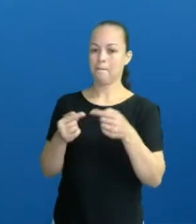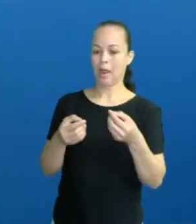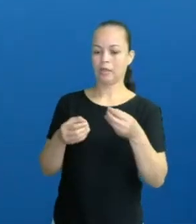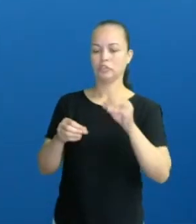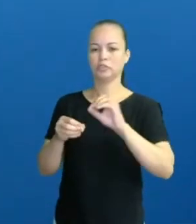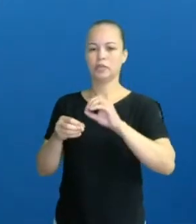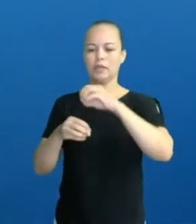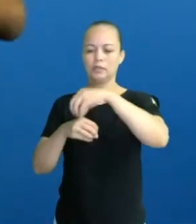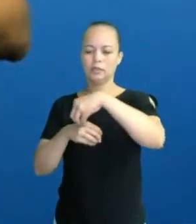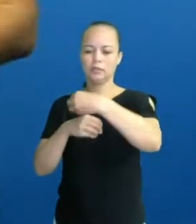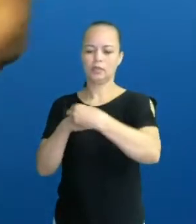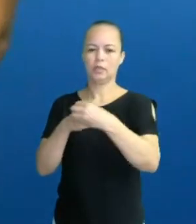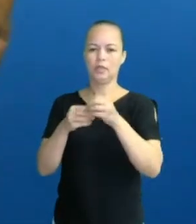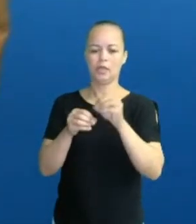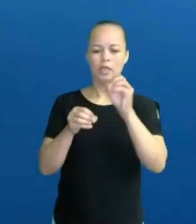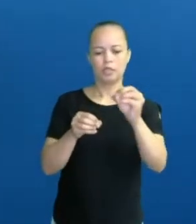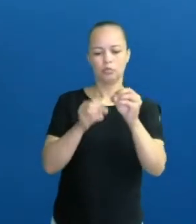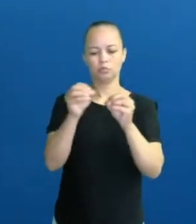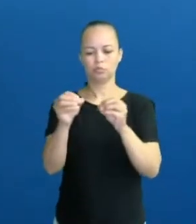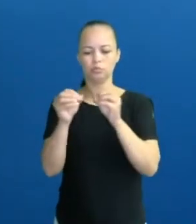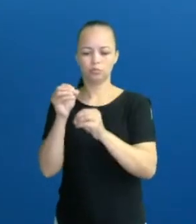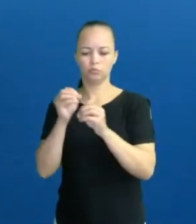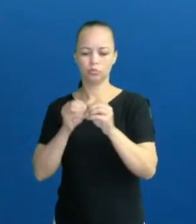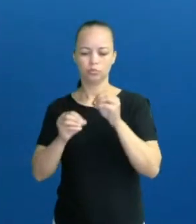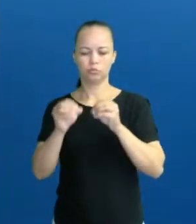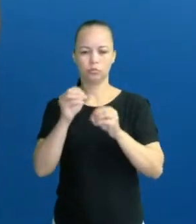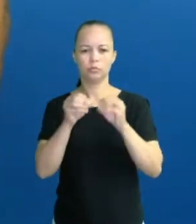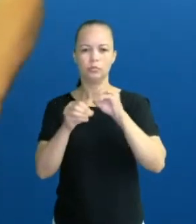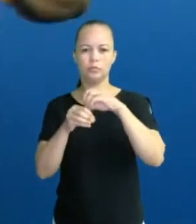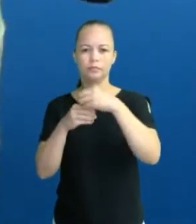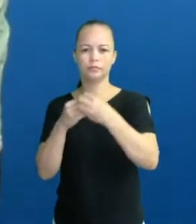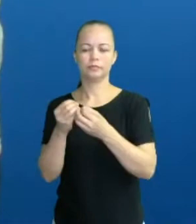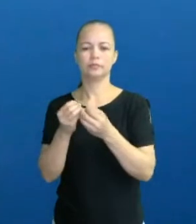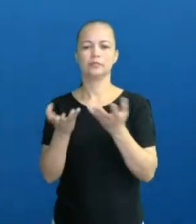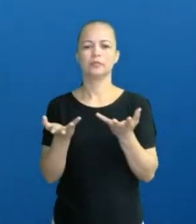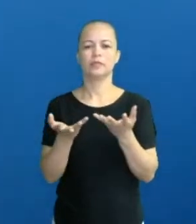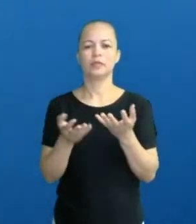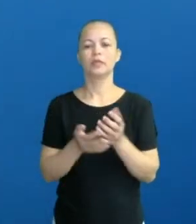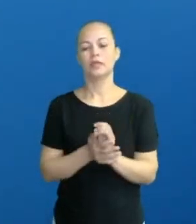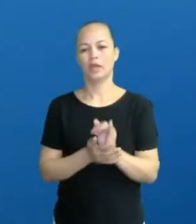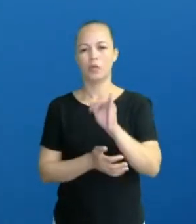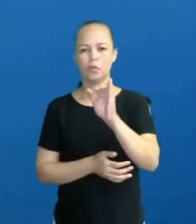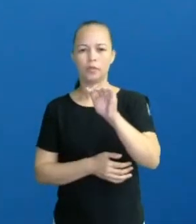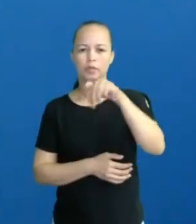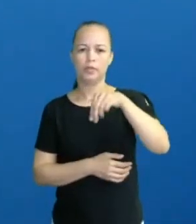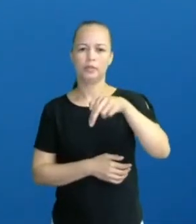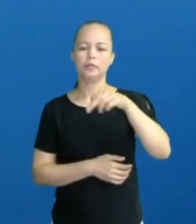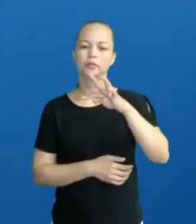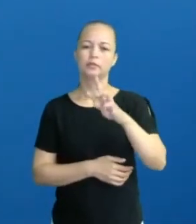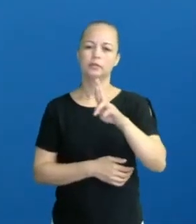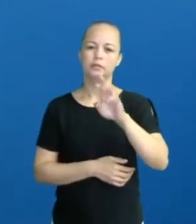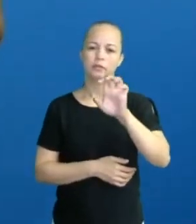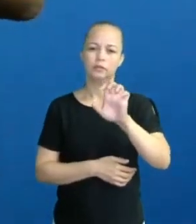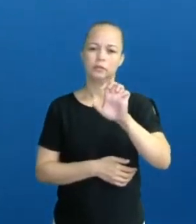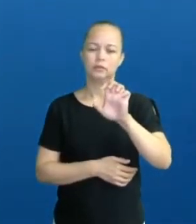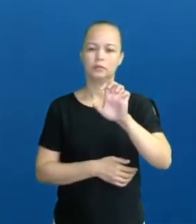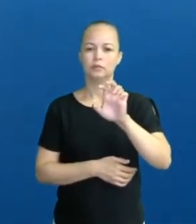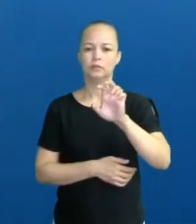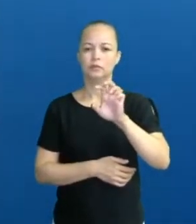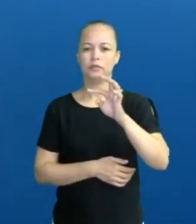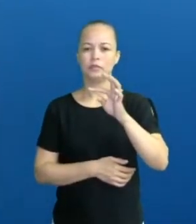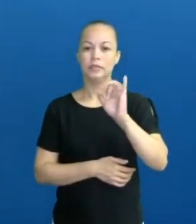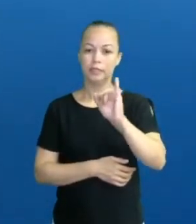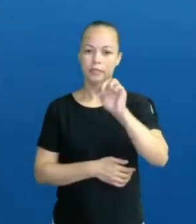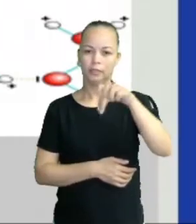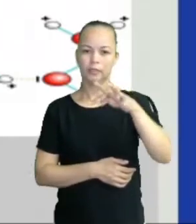entre moléculas. Então eu estou diante de uma ligação que a gente chama de intermolecular. Esse é o primeiro ponto que eu quero chamar a atenção de vocês. Produção,